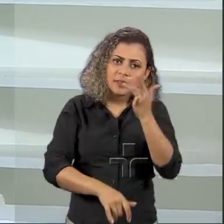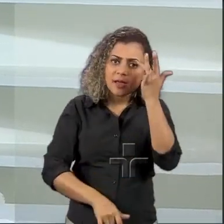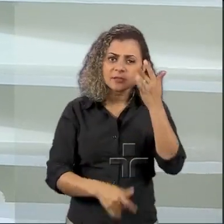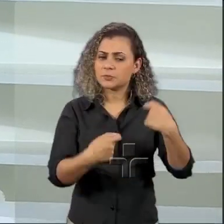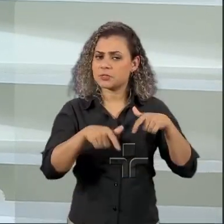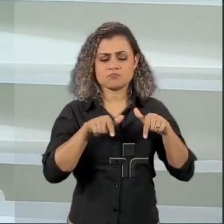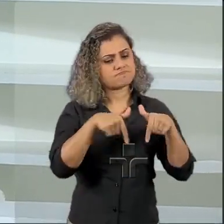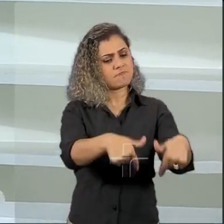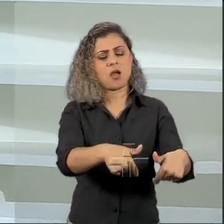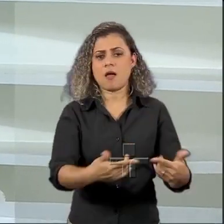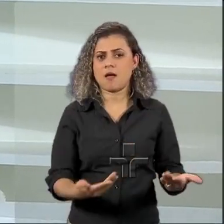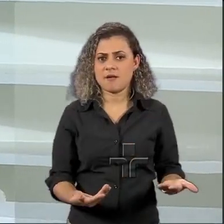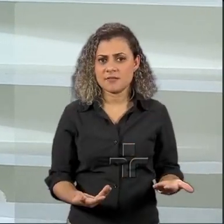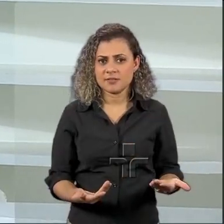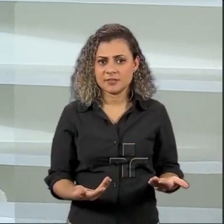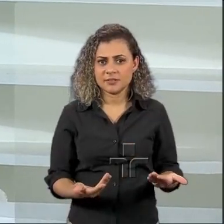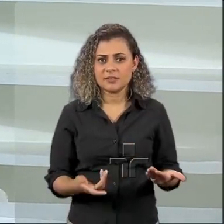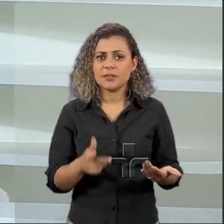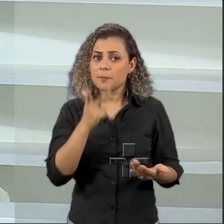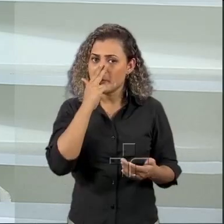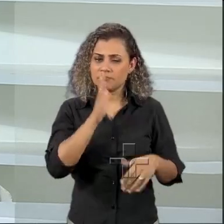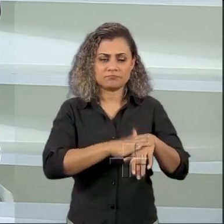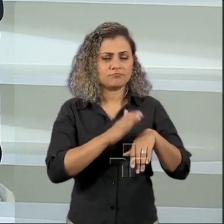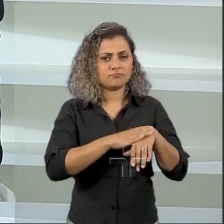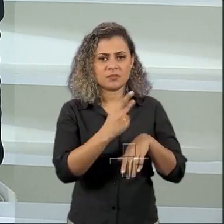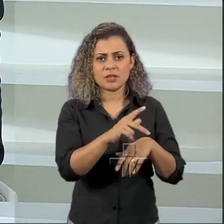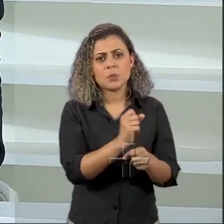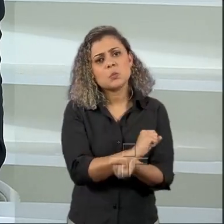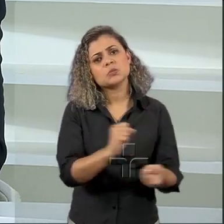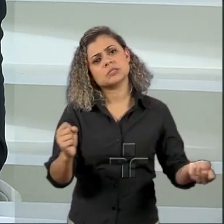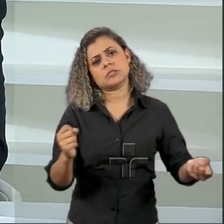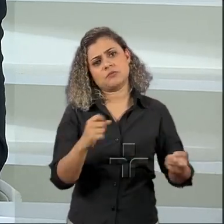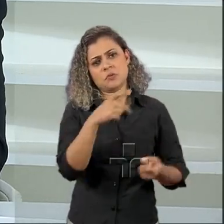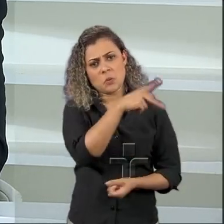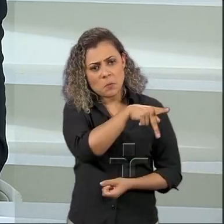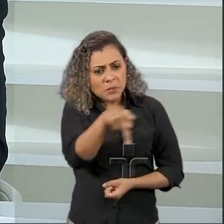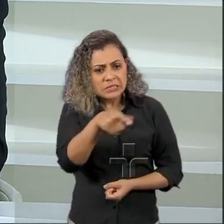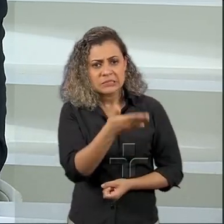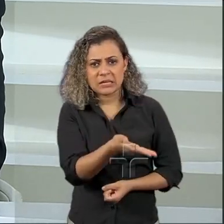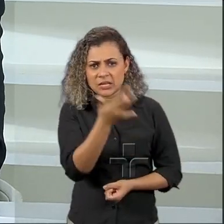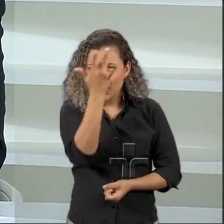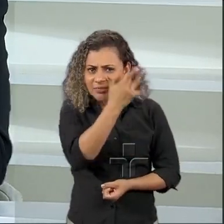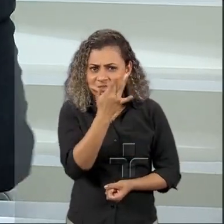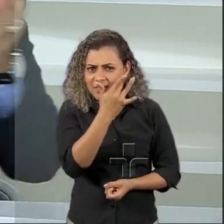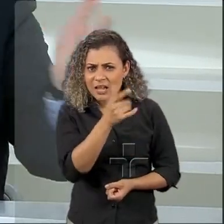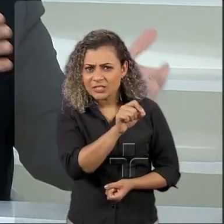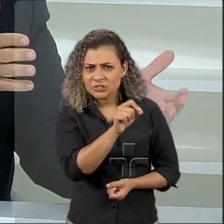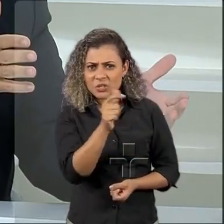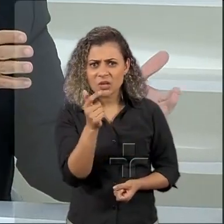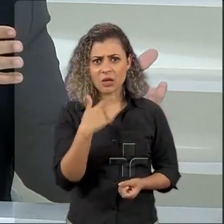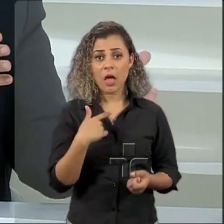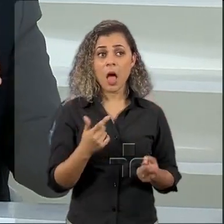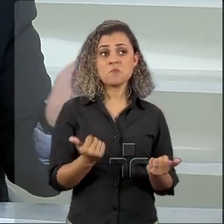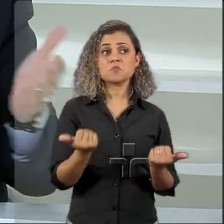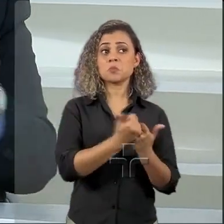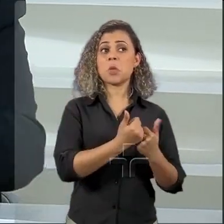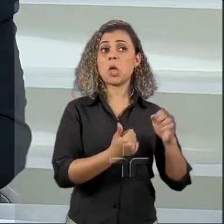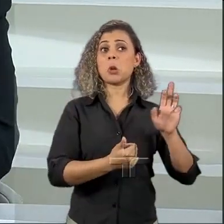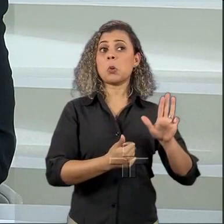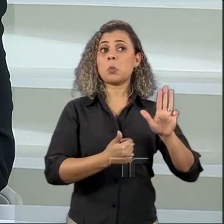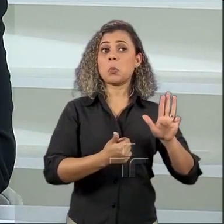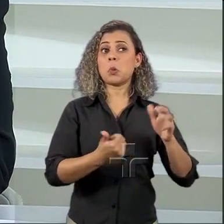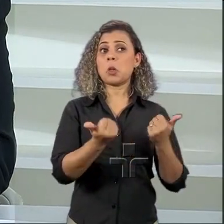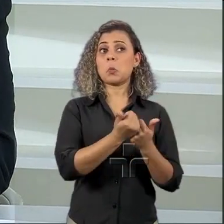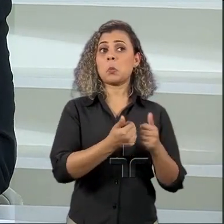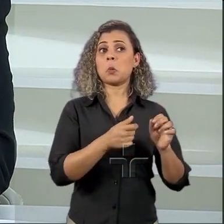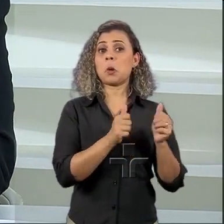se... desvincular. É impossível que um presidente da República possa se submeter a ser outra pessoa. Não pode. Veja,